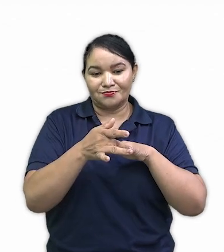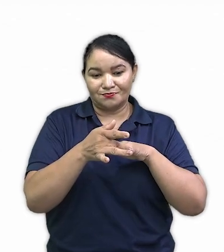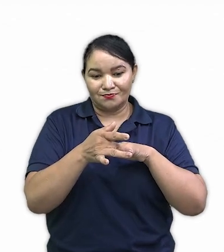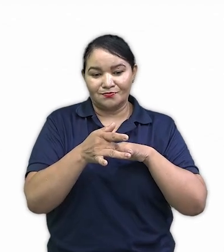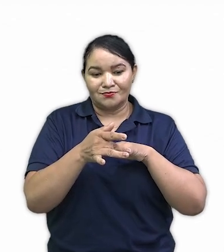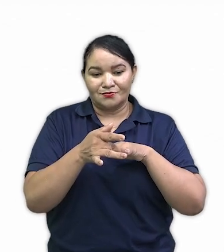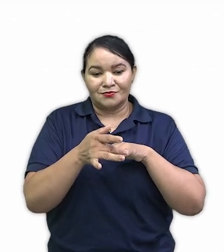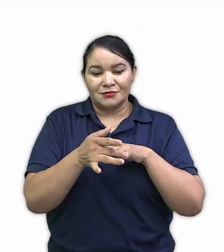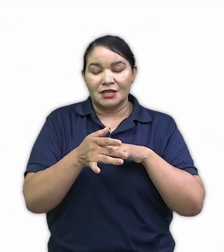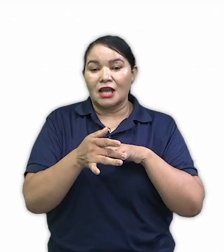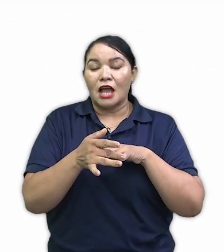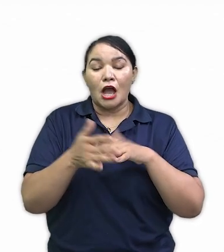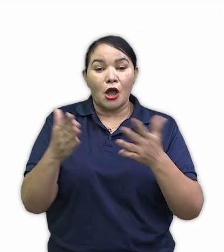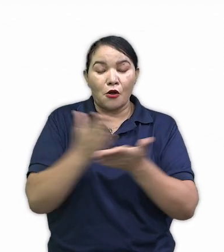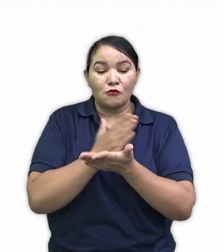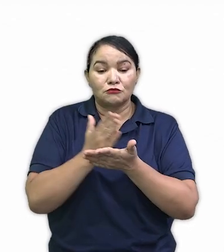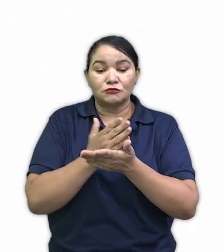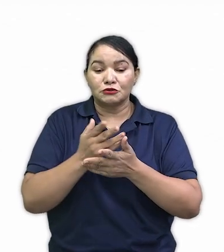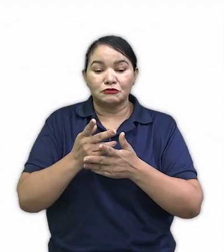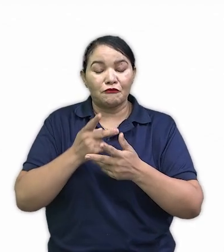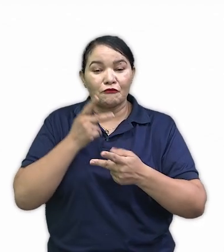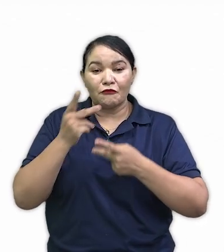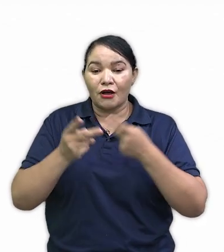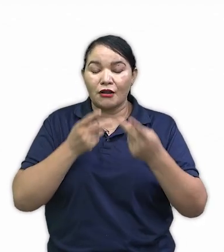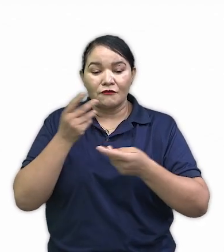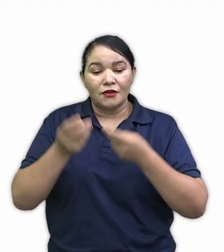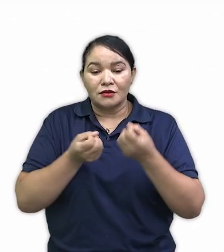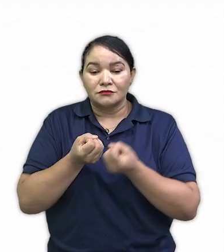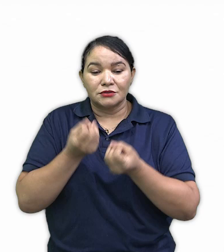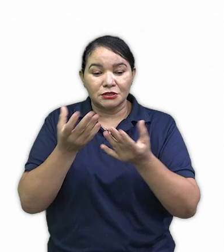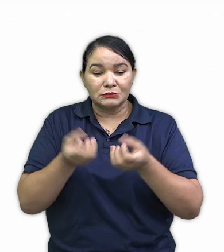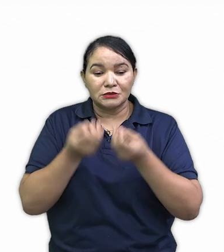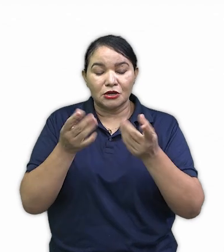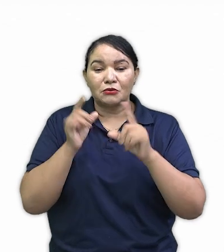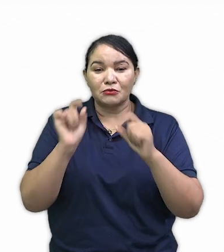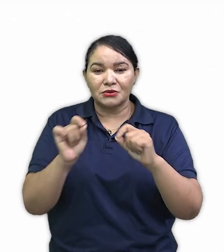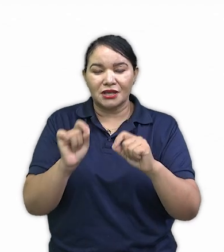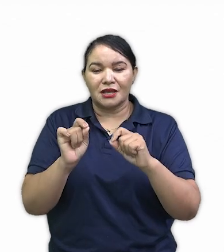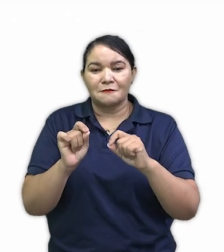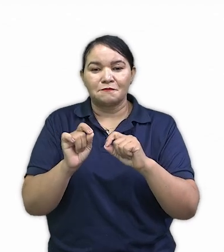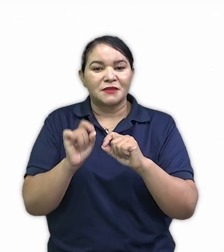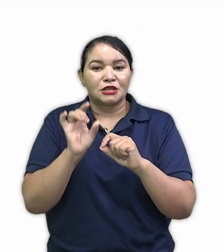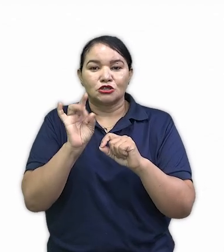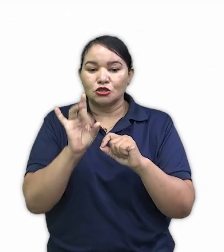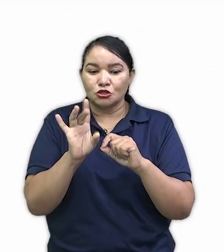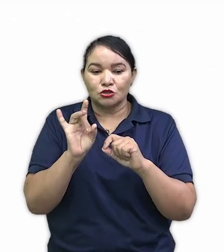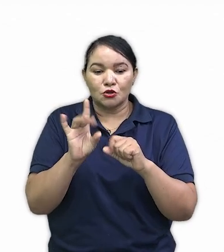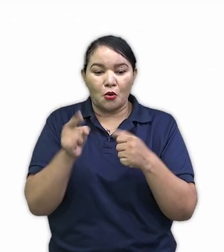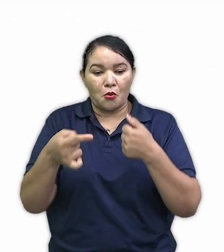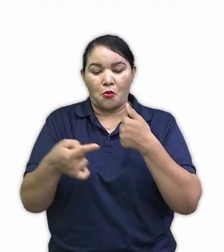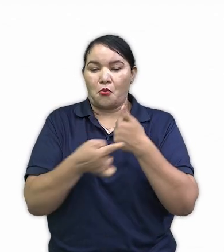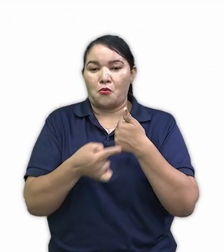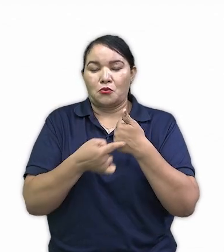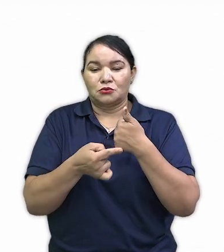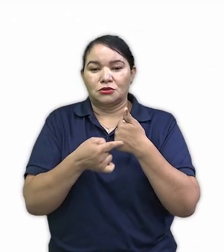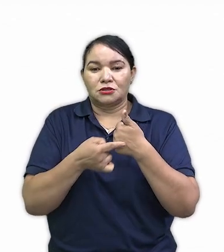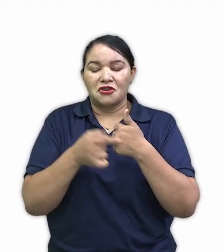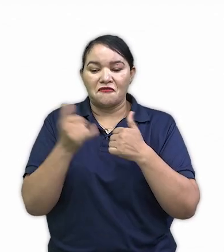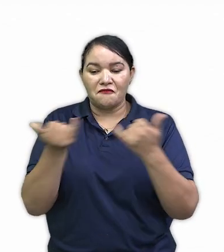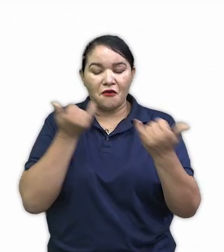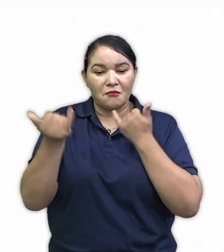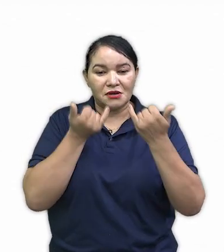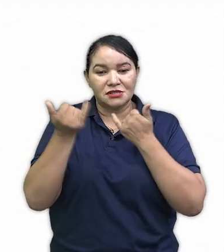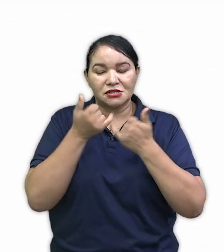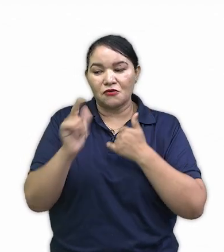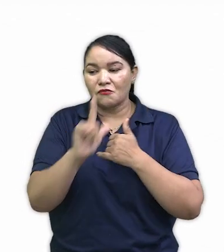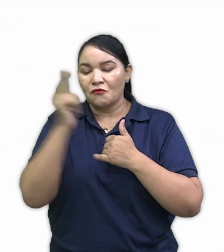sociais. E muitos declaram ali comumente curtir, né, conteúdos